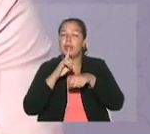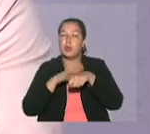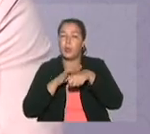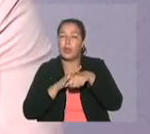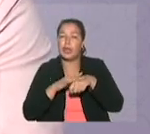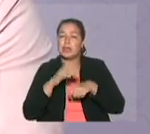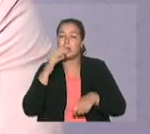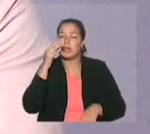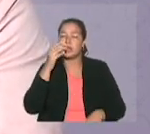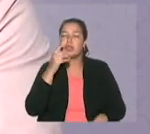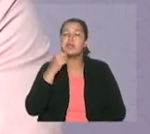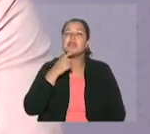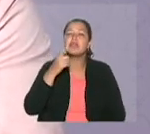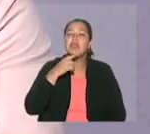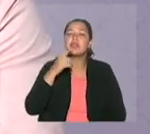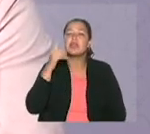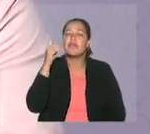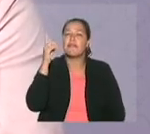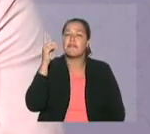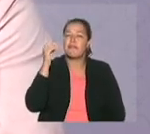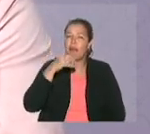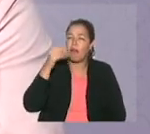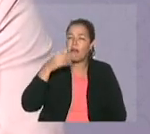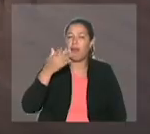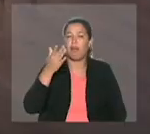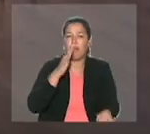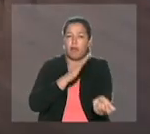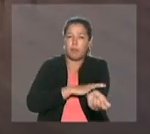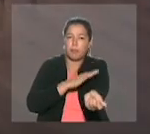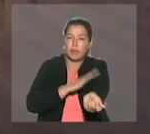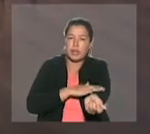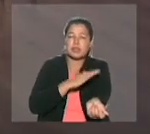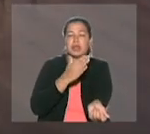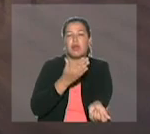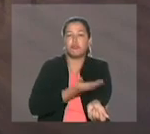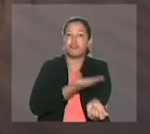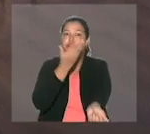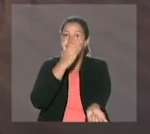a doença falciforme, a